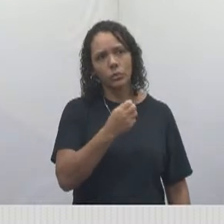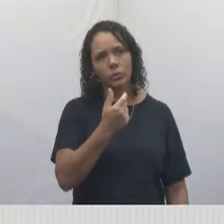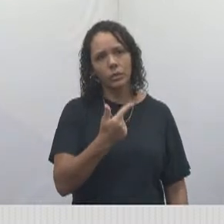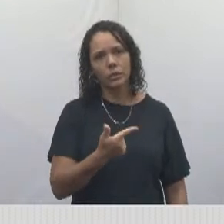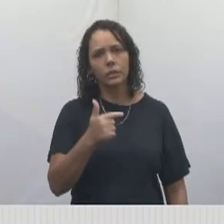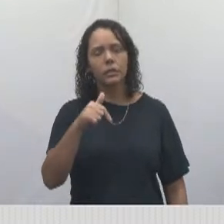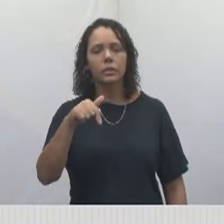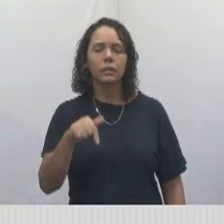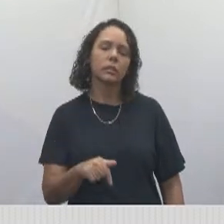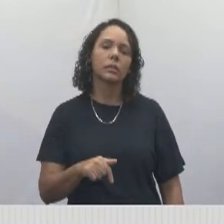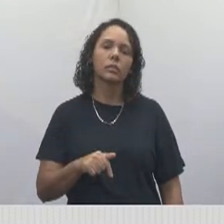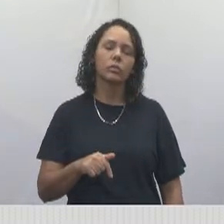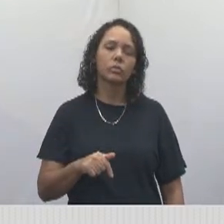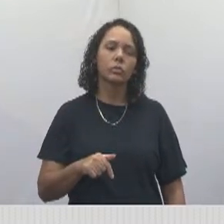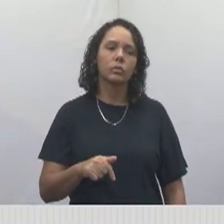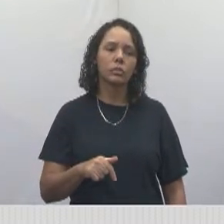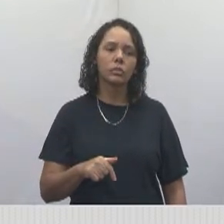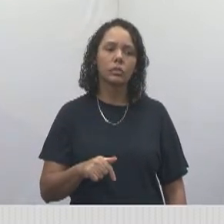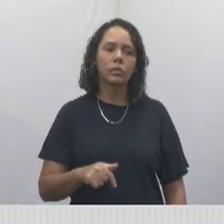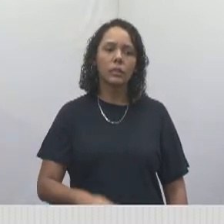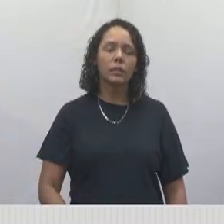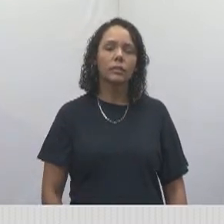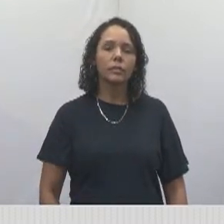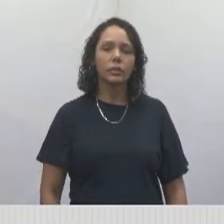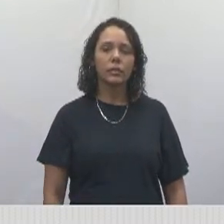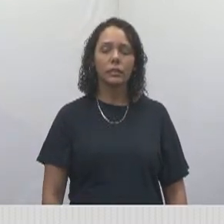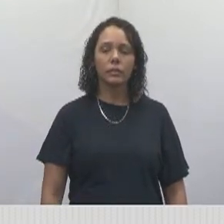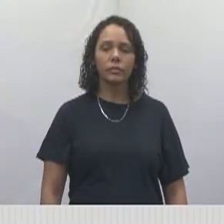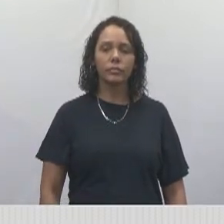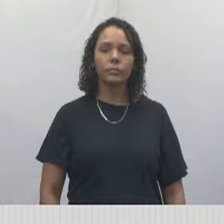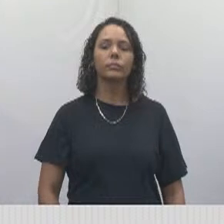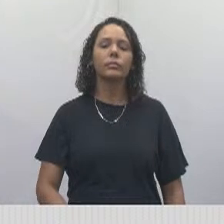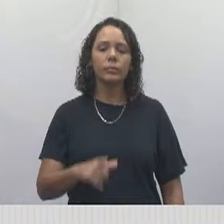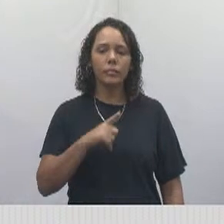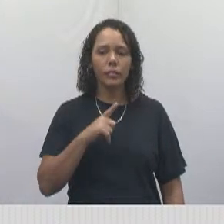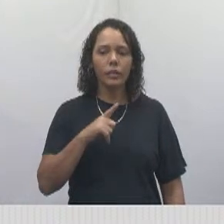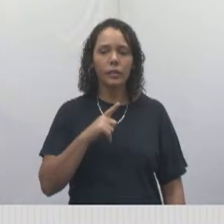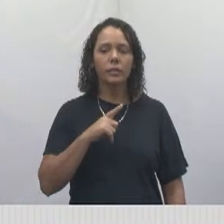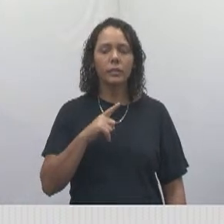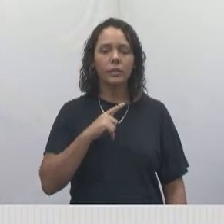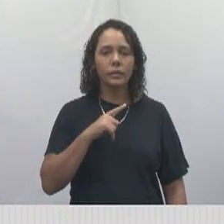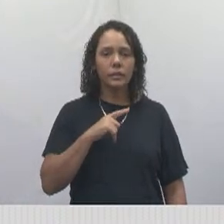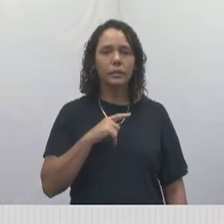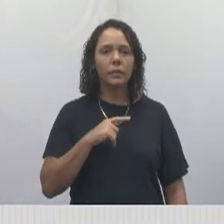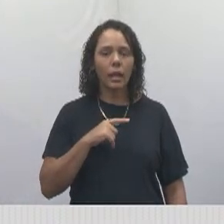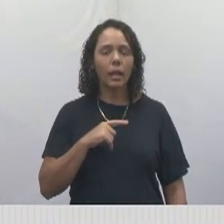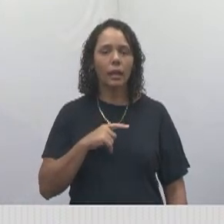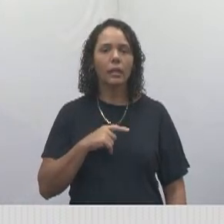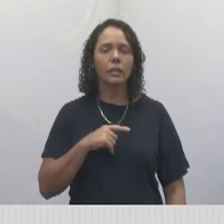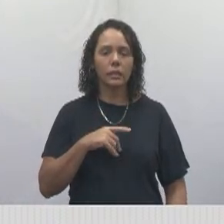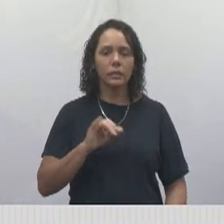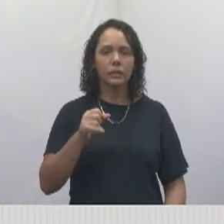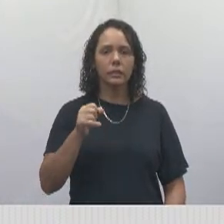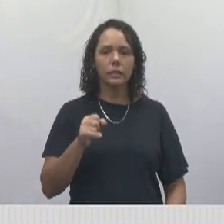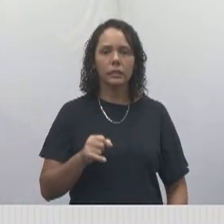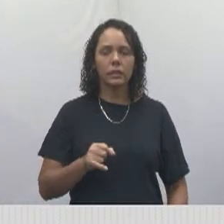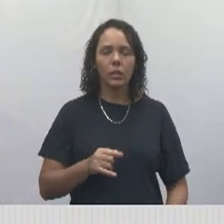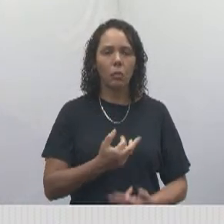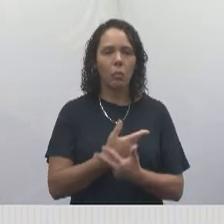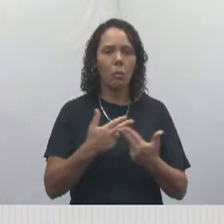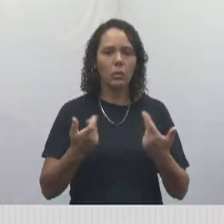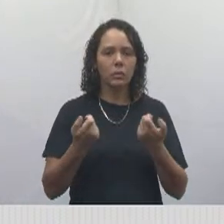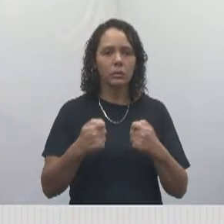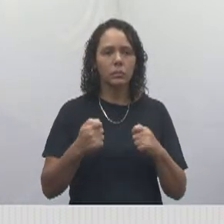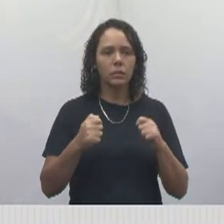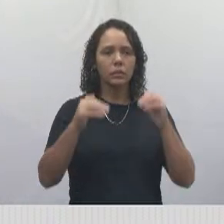técnicos, tem dado parecer favorável às nossas contas, tem recomendações, é óbvio que tem, e sempre terá. Porque por mais que a